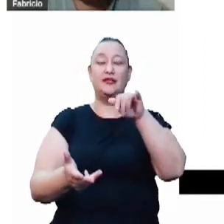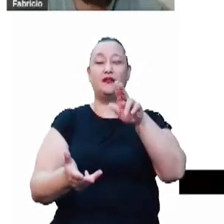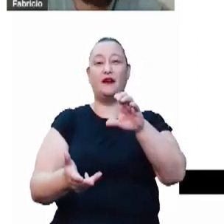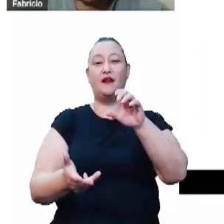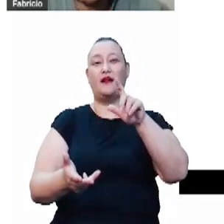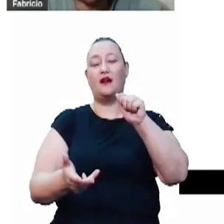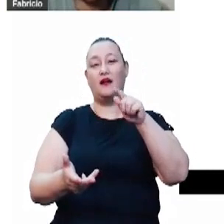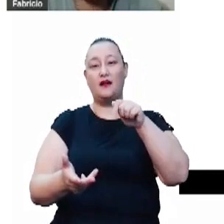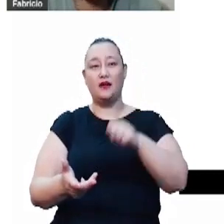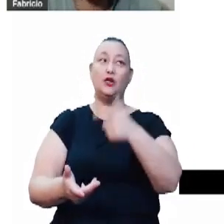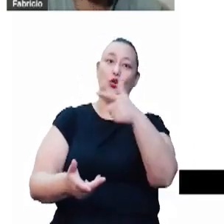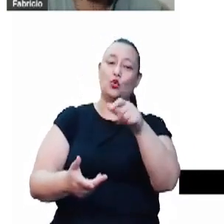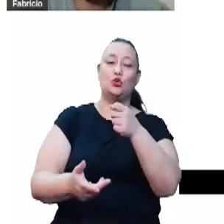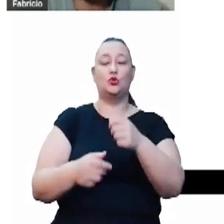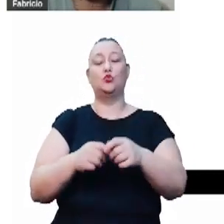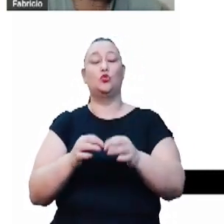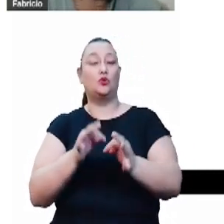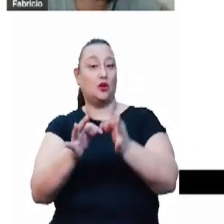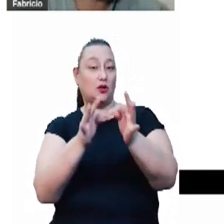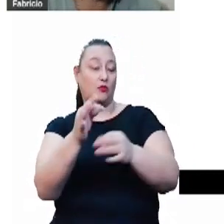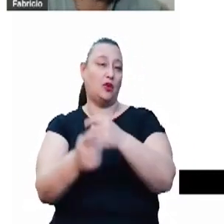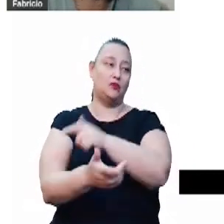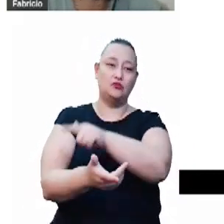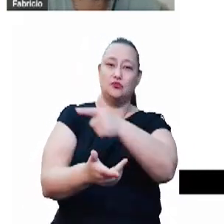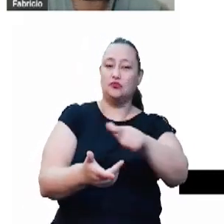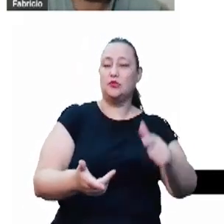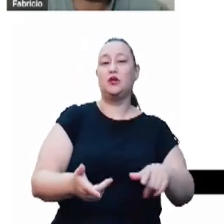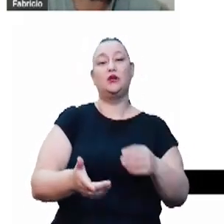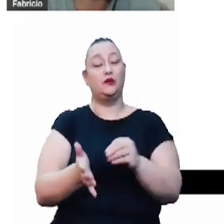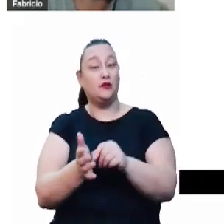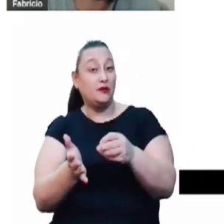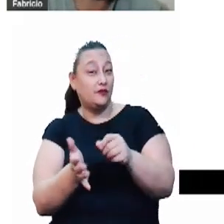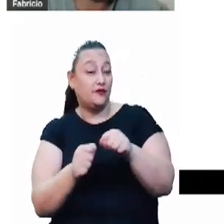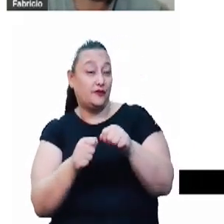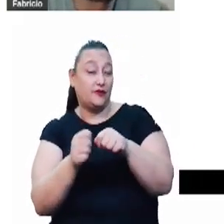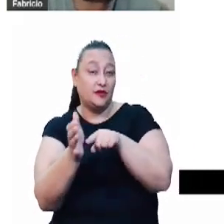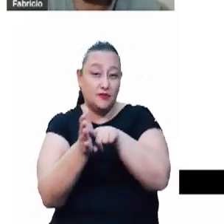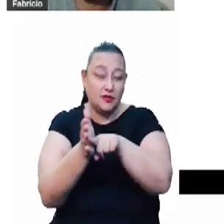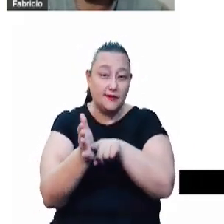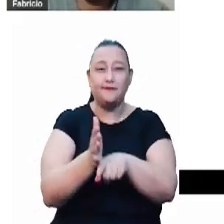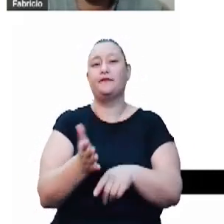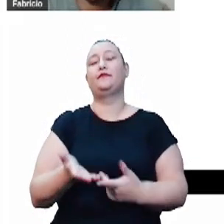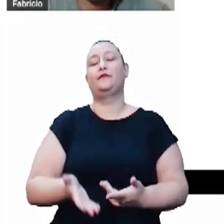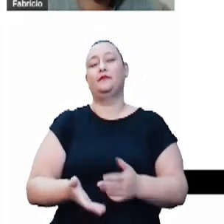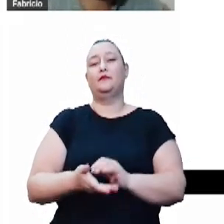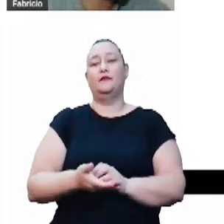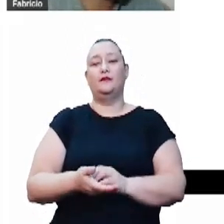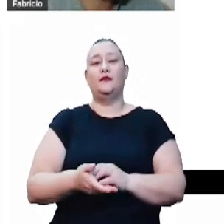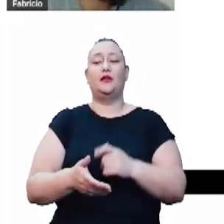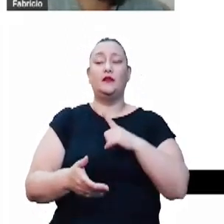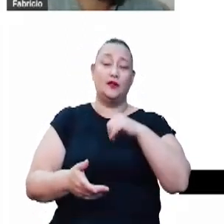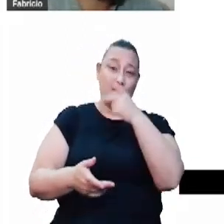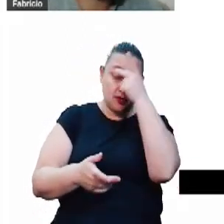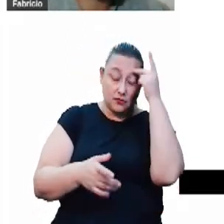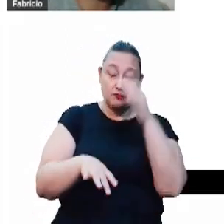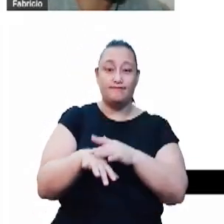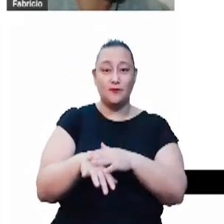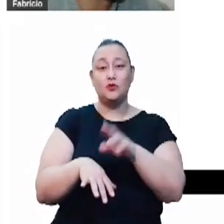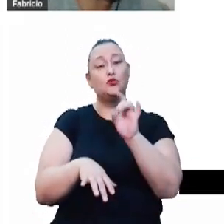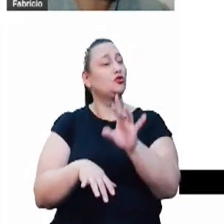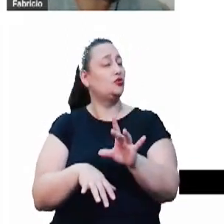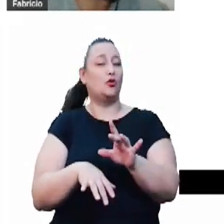menos comuns, mas a gente acabou fazendo testes em alguns pacientes, como a fampridina, o Fampira, por exemplo, e tem paciente também que faz